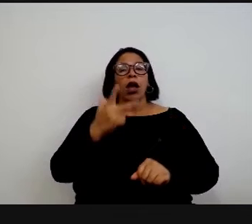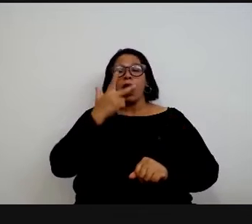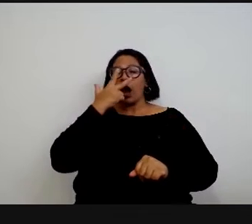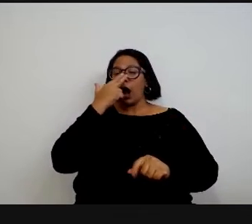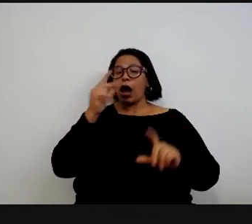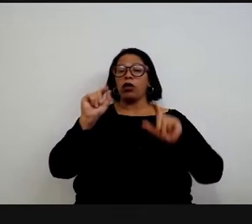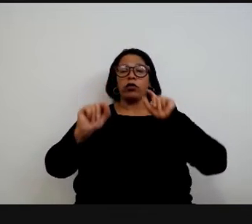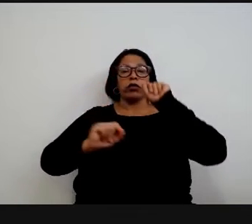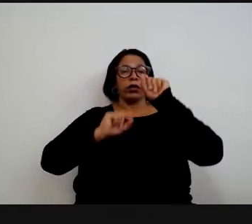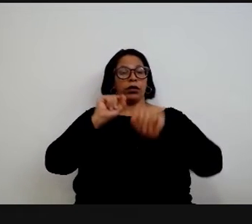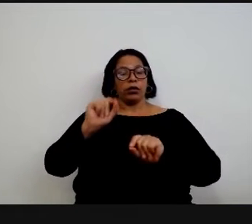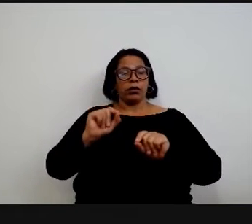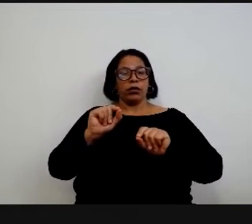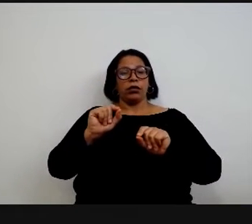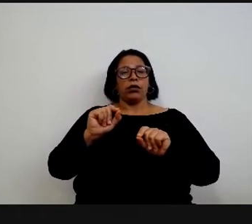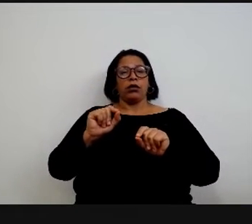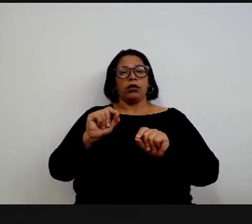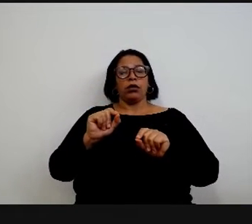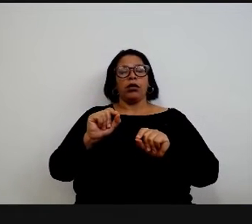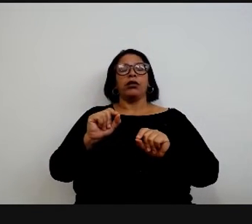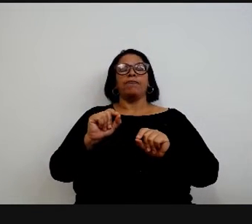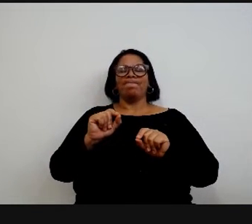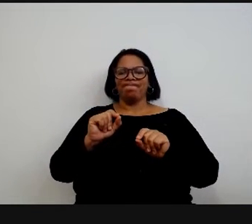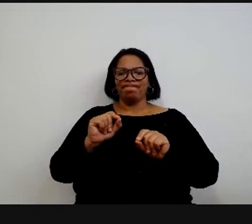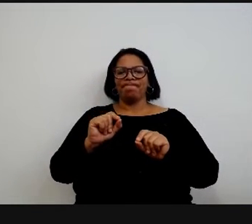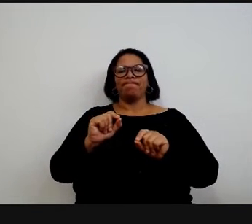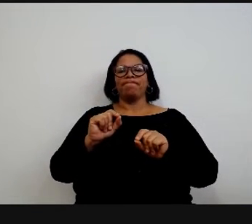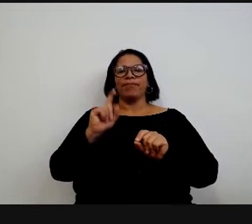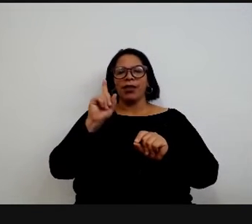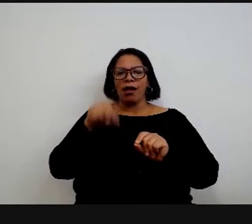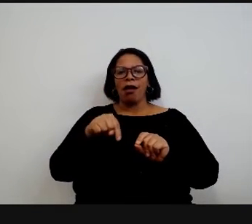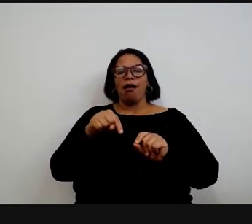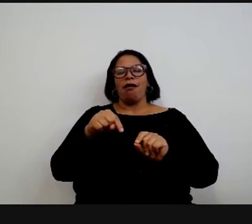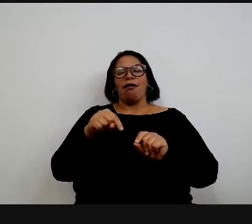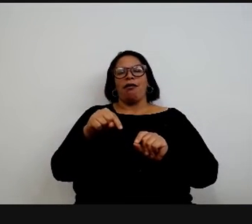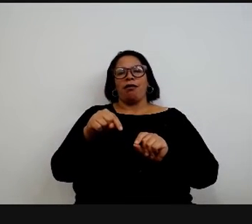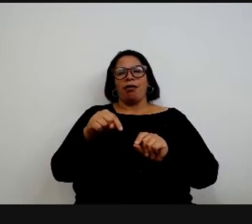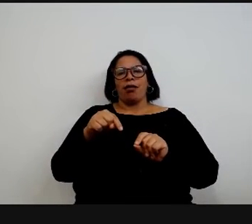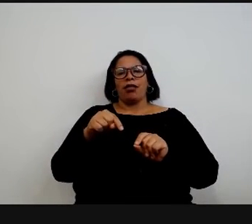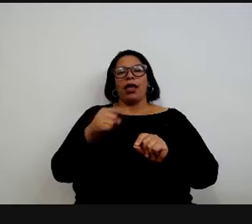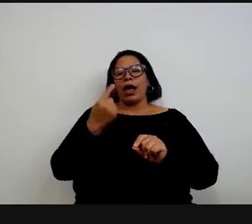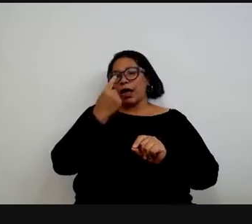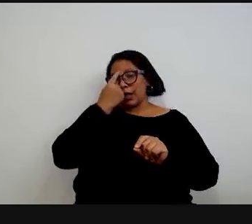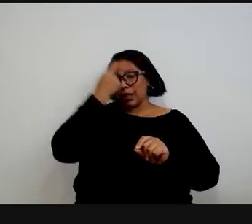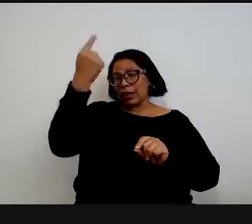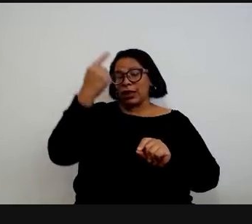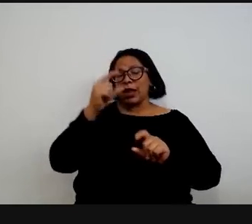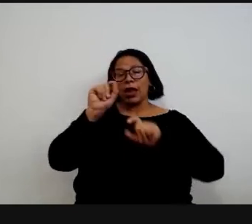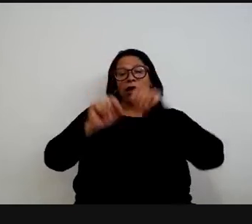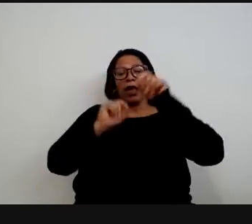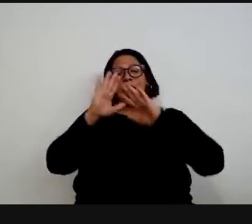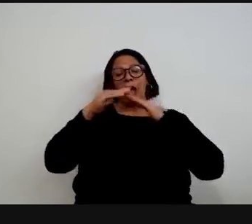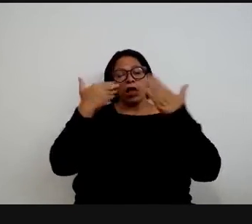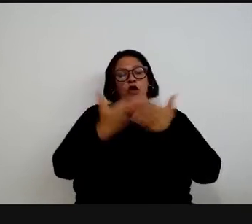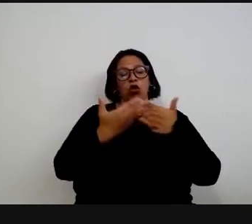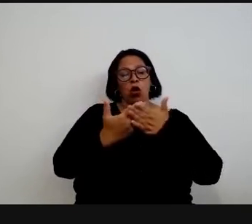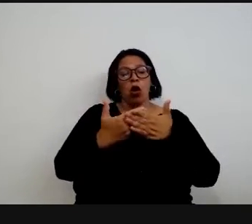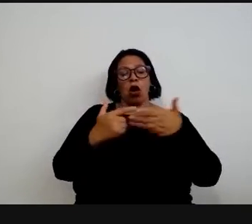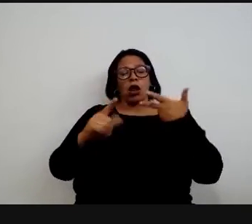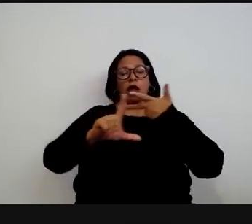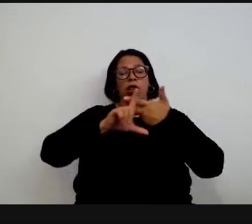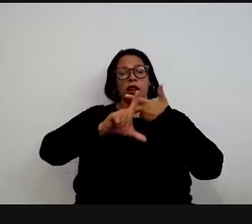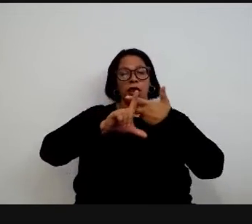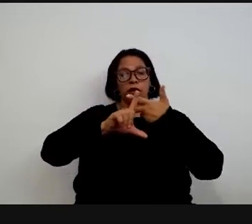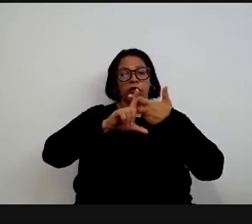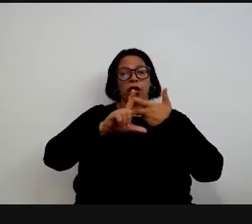Eu acho que isso que ele disse, né, um pouco do que a gente falou aqui, é essa ideia de que a escola do Legislativo